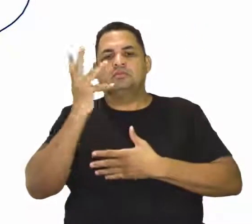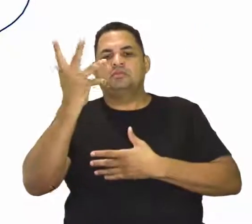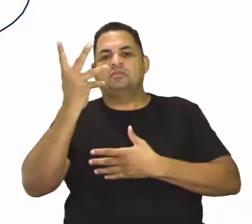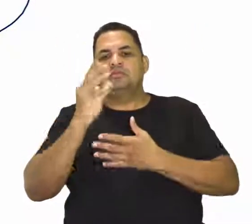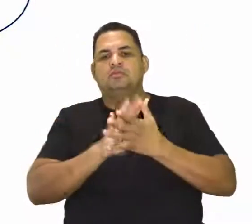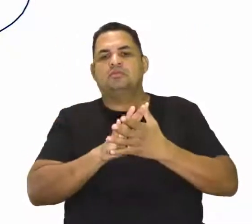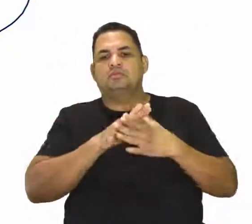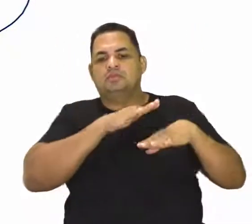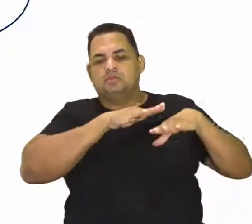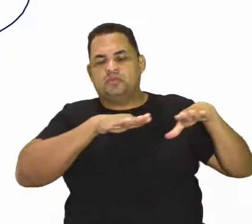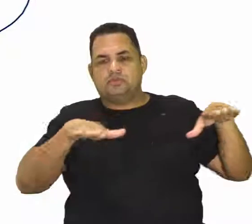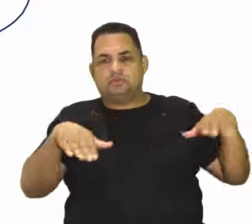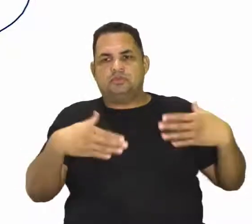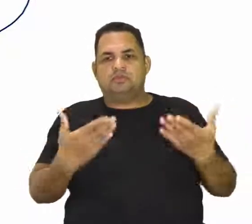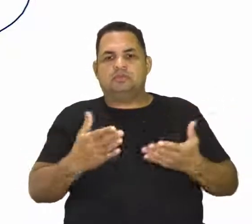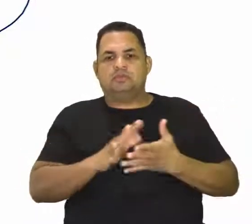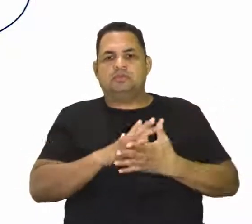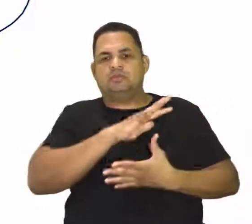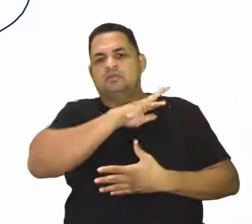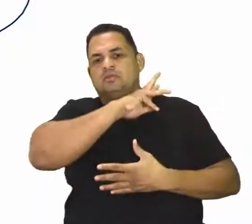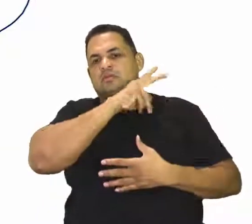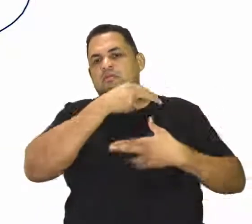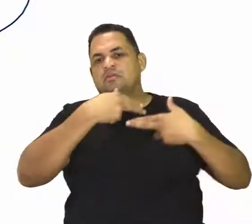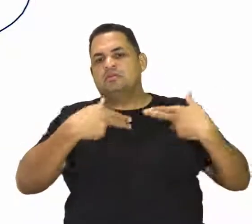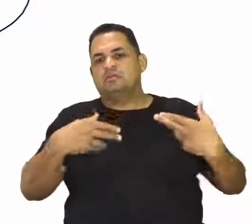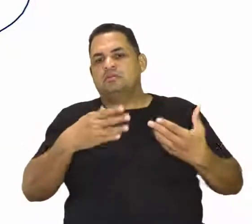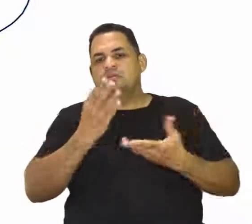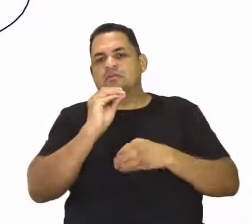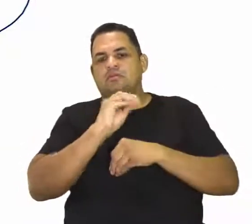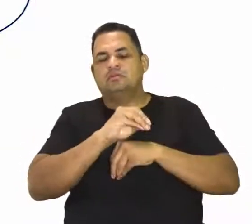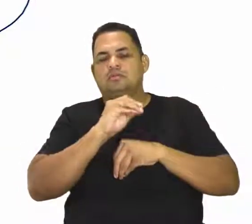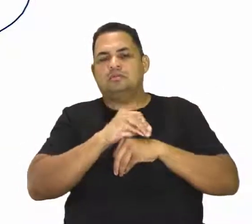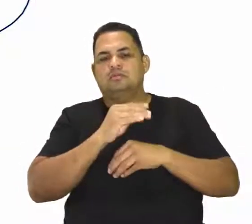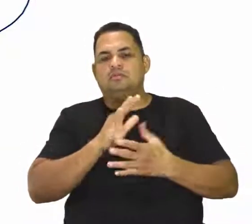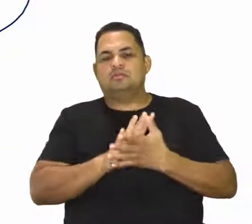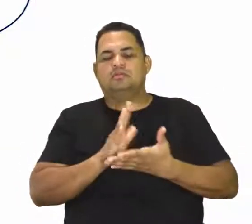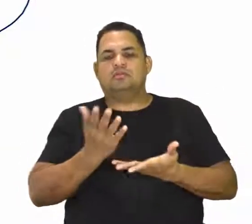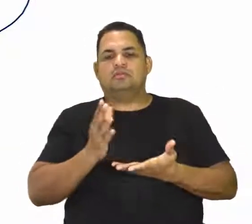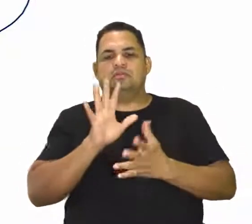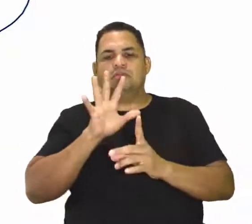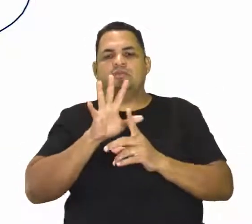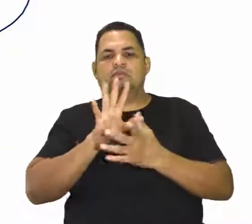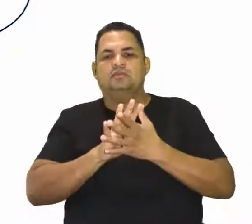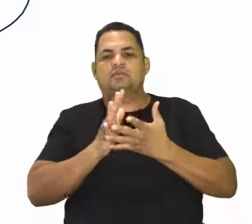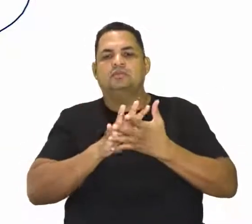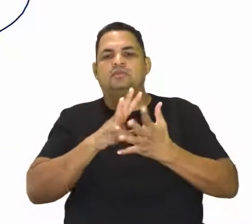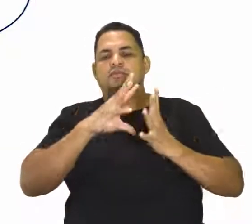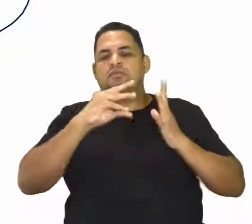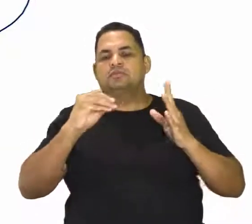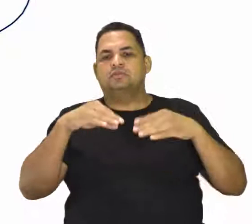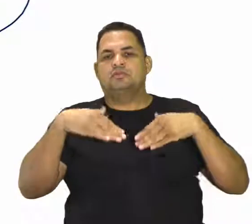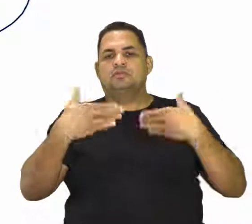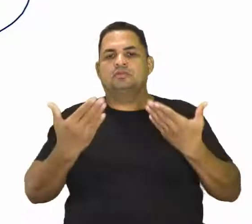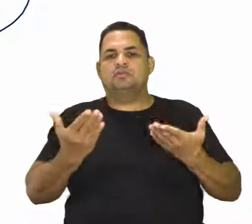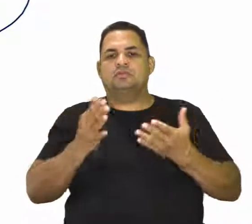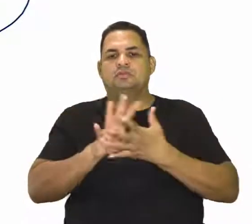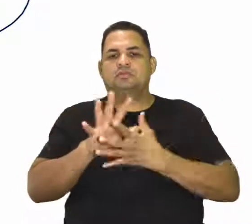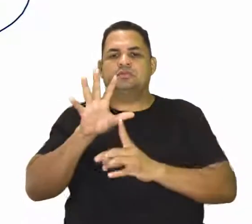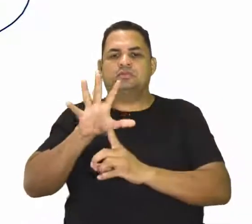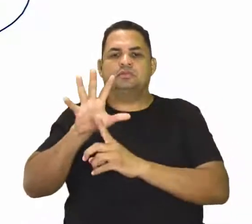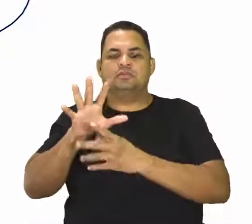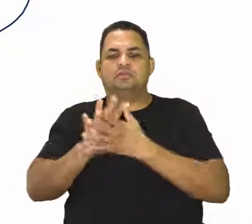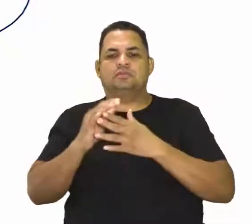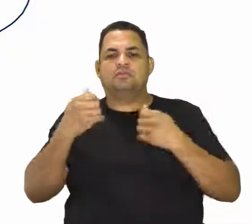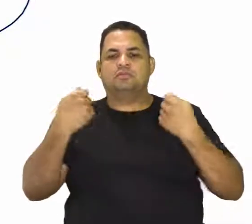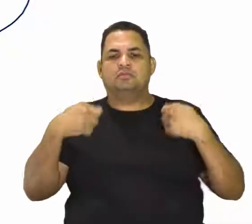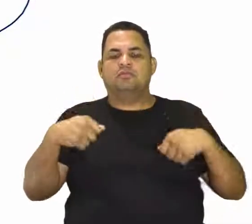condições topográficas, os animais, as criações que eu colocar não vai interferir nesses modelos? Quais são as interferências que